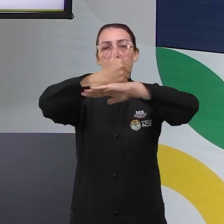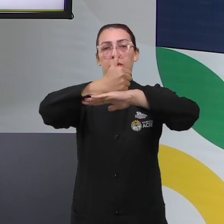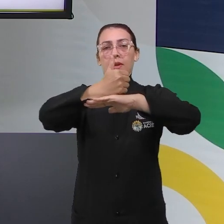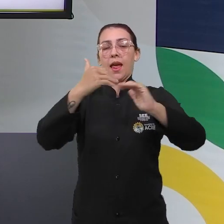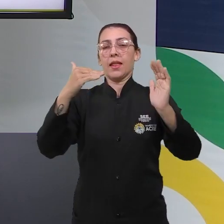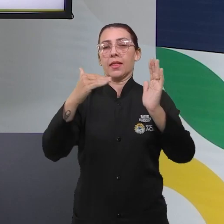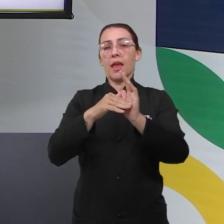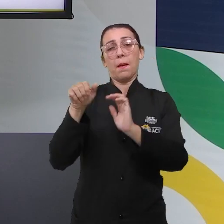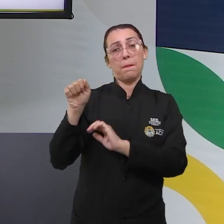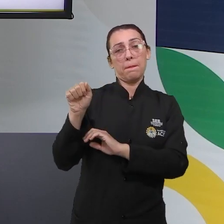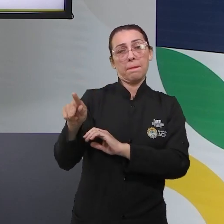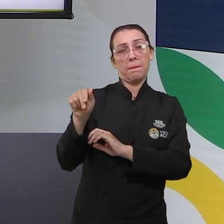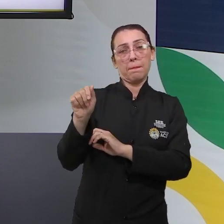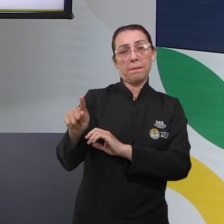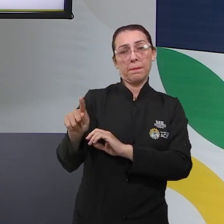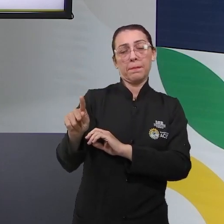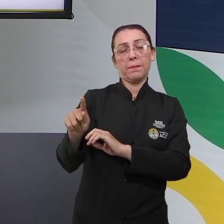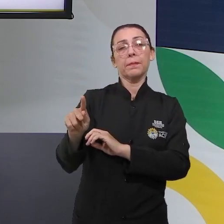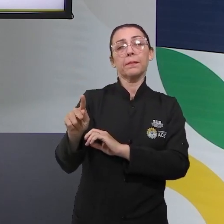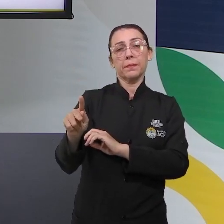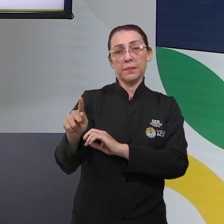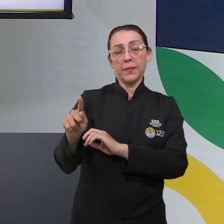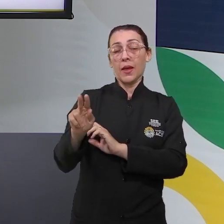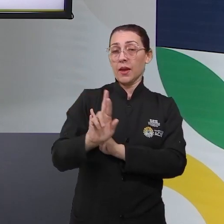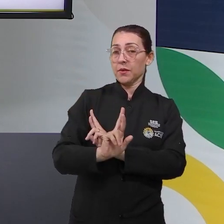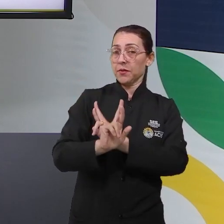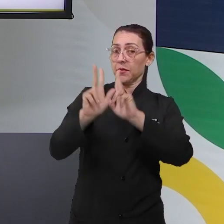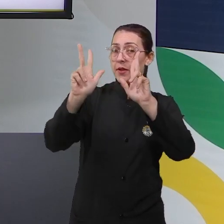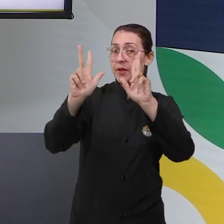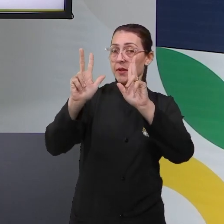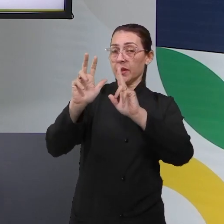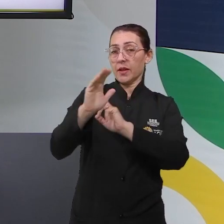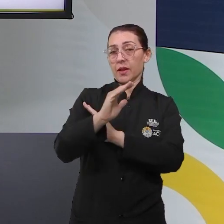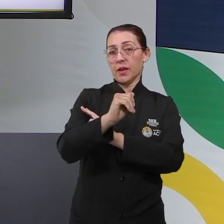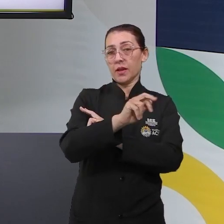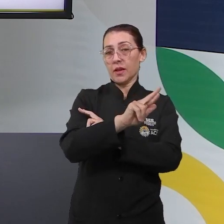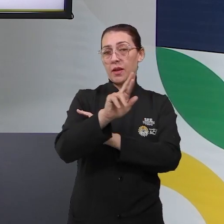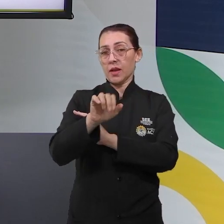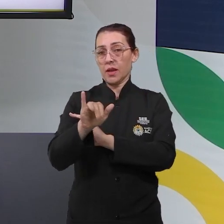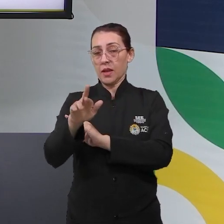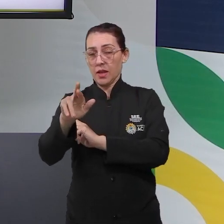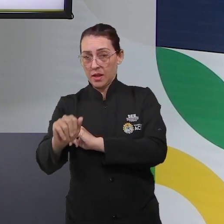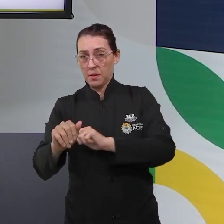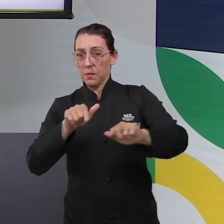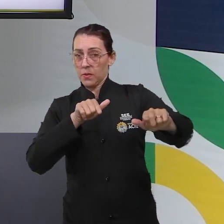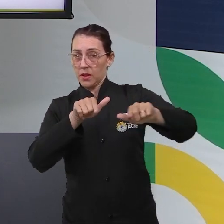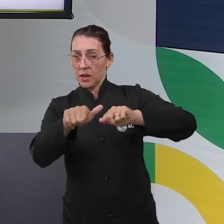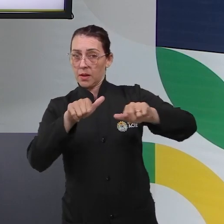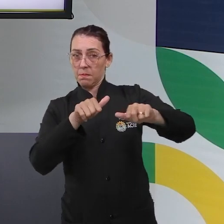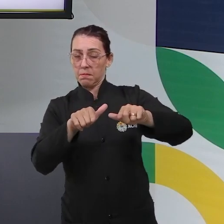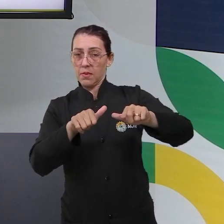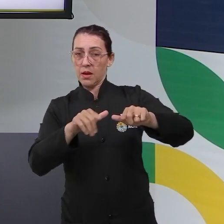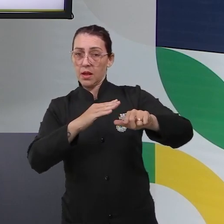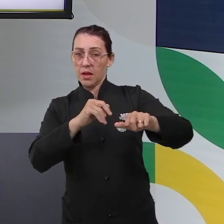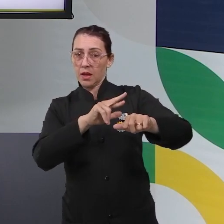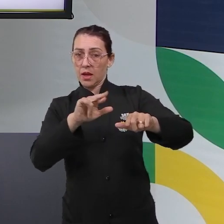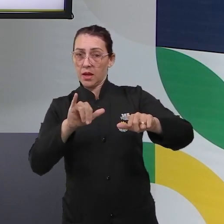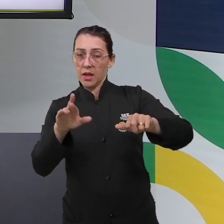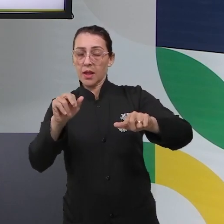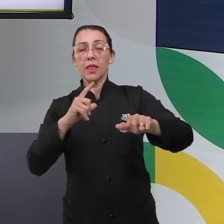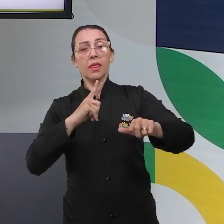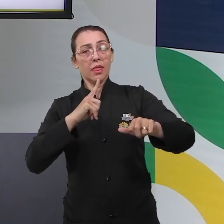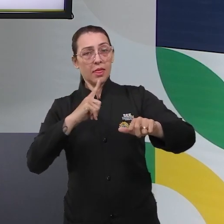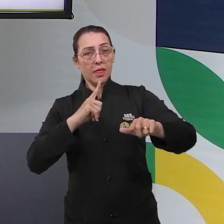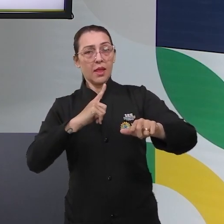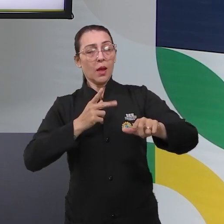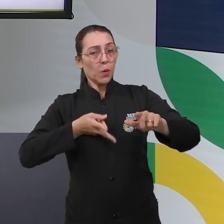até se aposentar, né? Então, a diferença da carreira para o trabalho é essa. A carreira, você tem esse